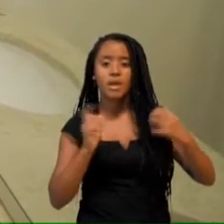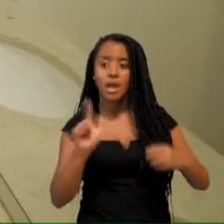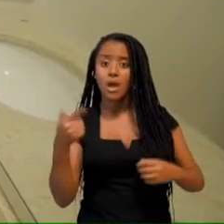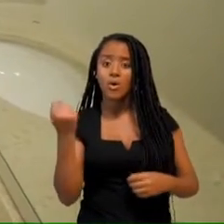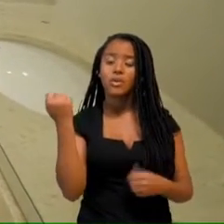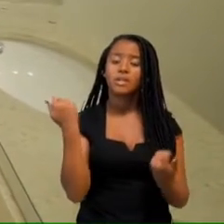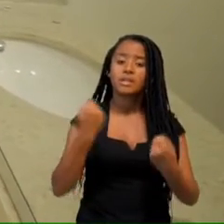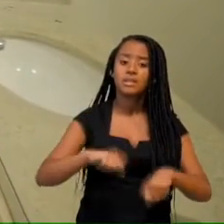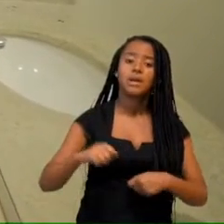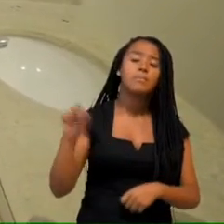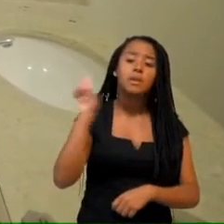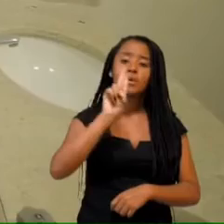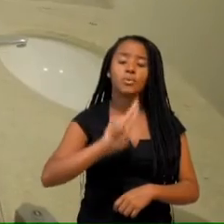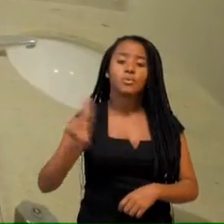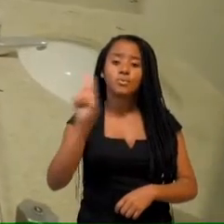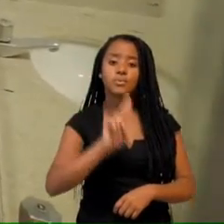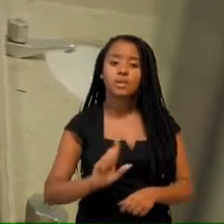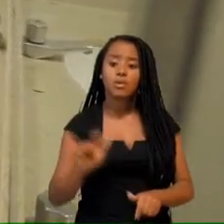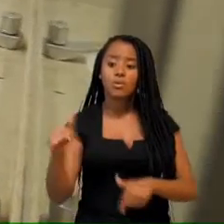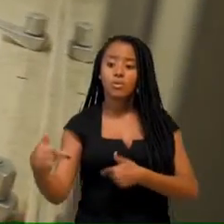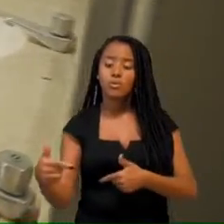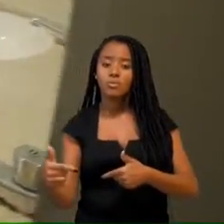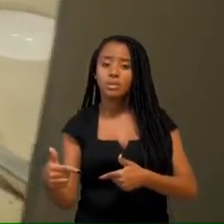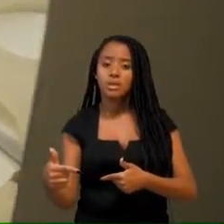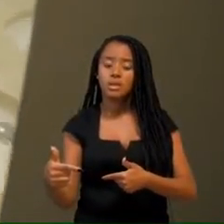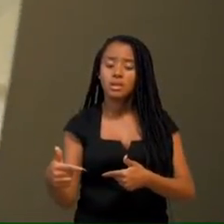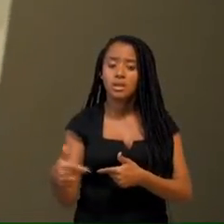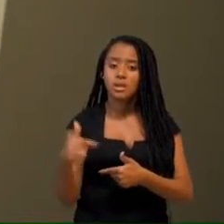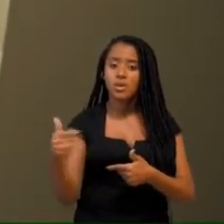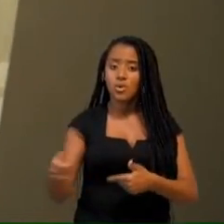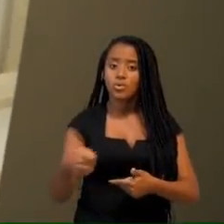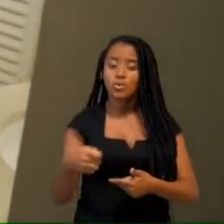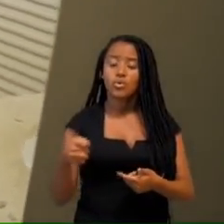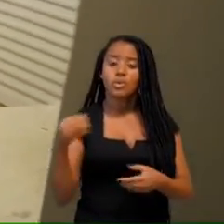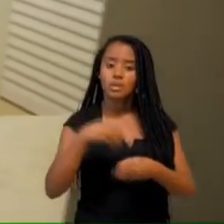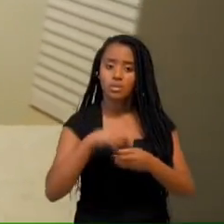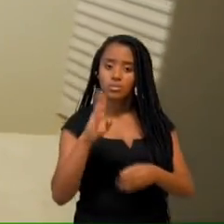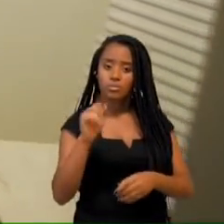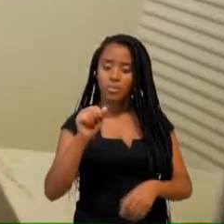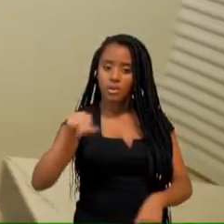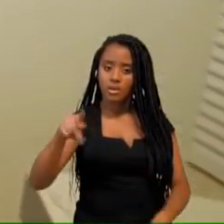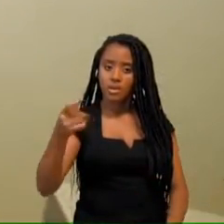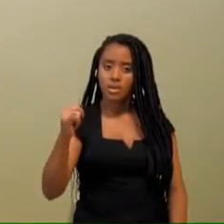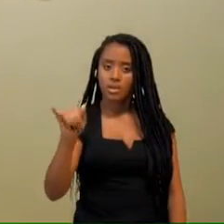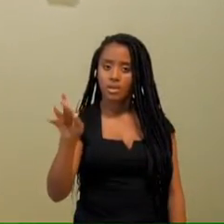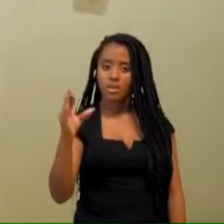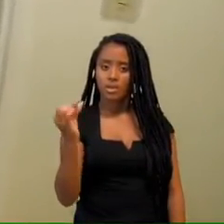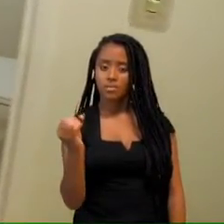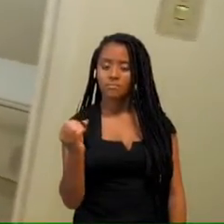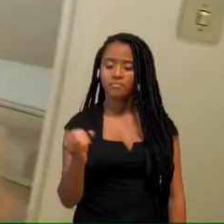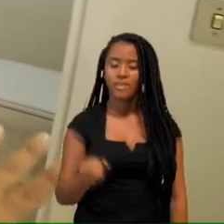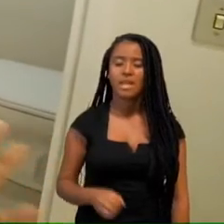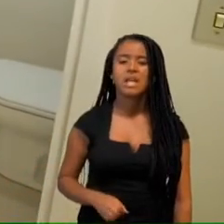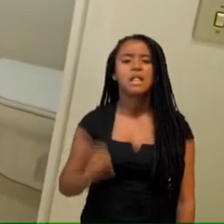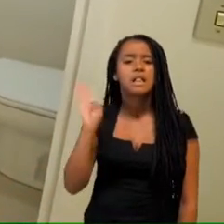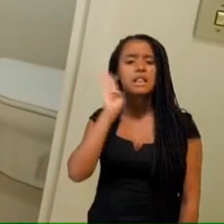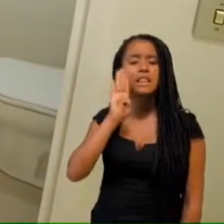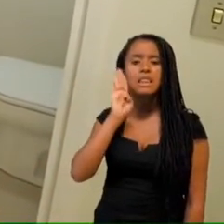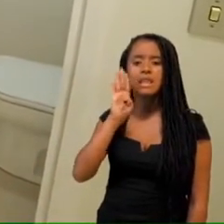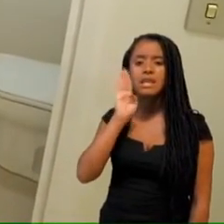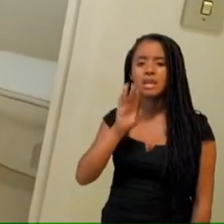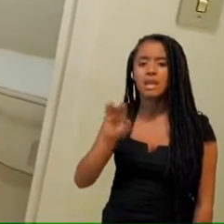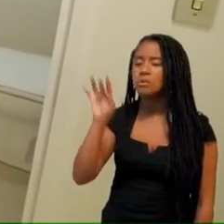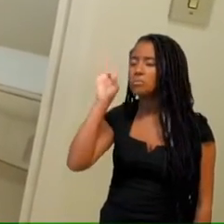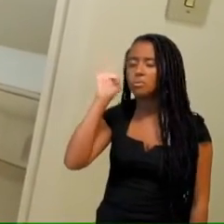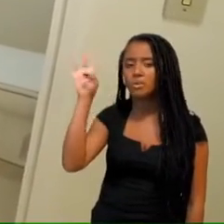também que as pessoas podem utilizar de maneira individual e isso que é bacana né porque a gente não imagina o banheiro assim né geralmente é tudo junto num